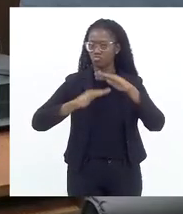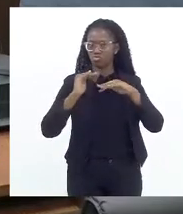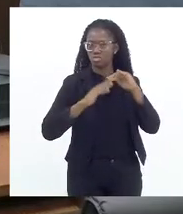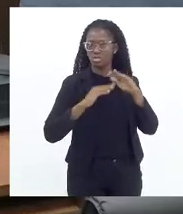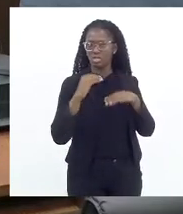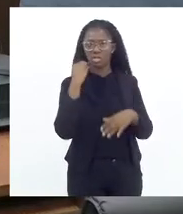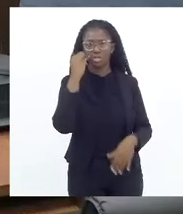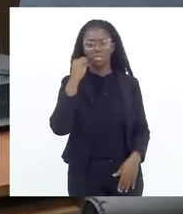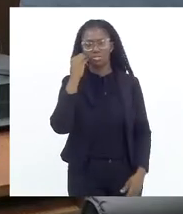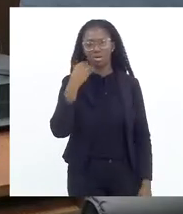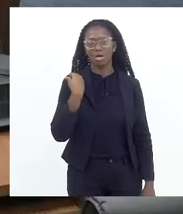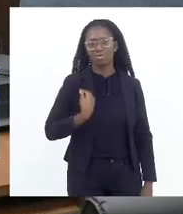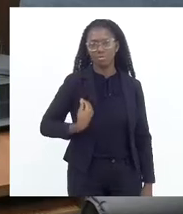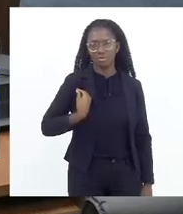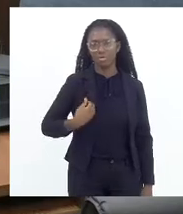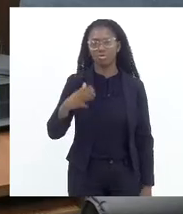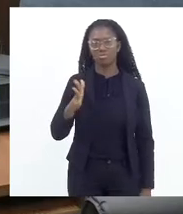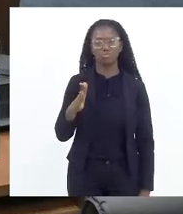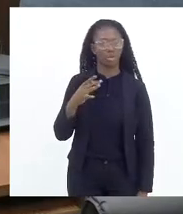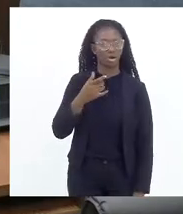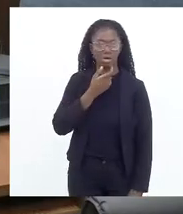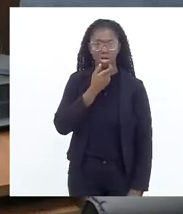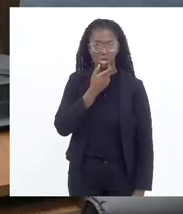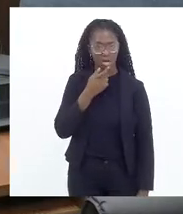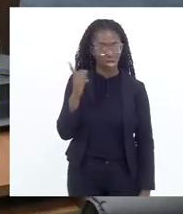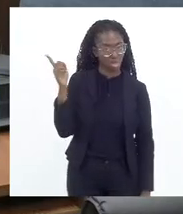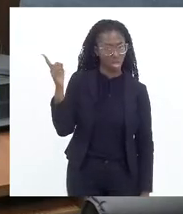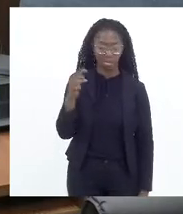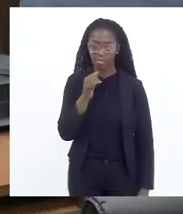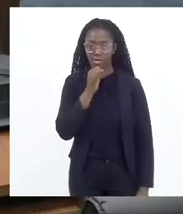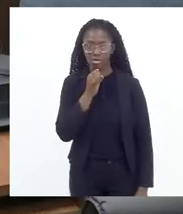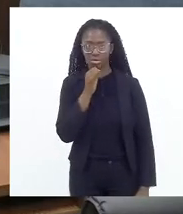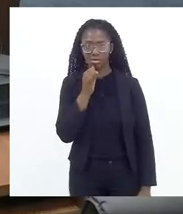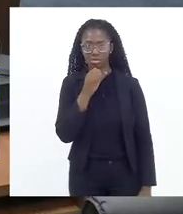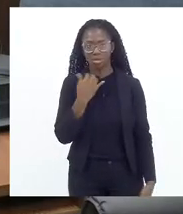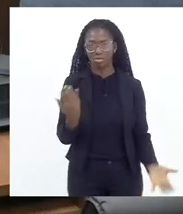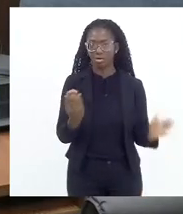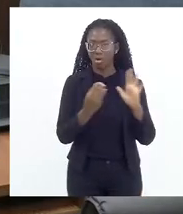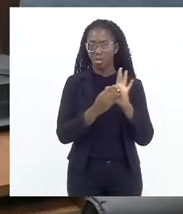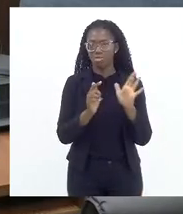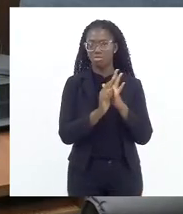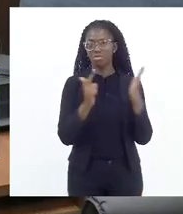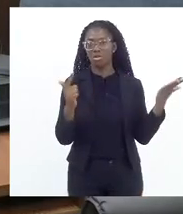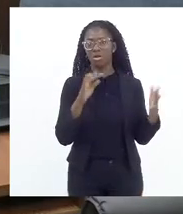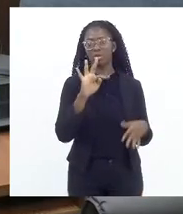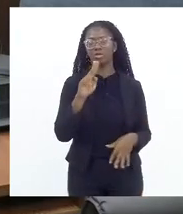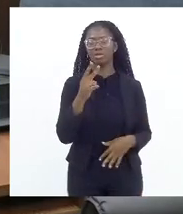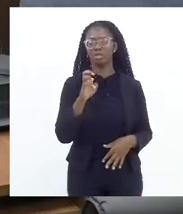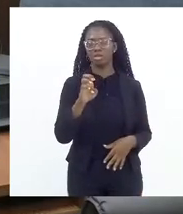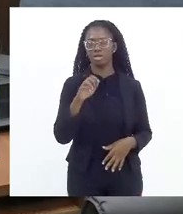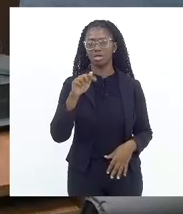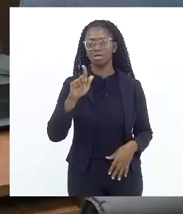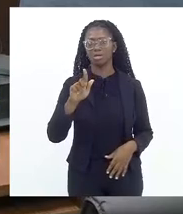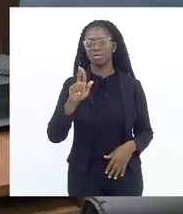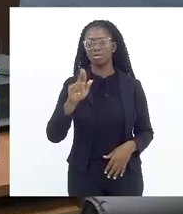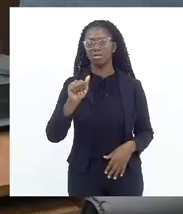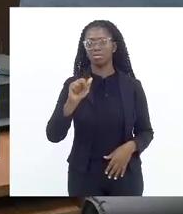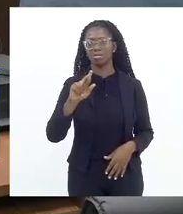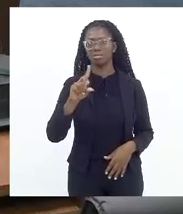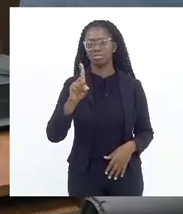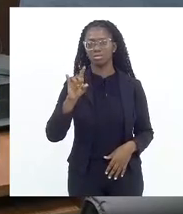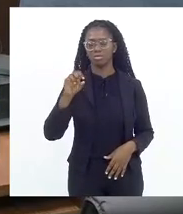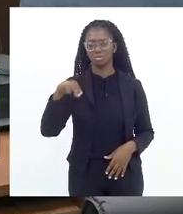experiências vividas no Reino Unido, por exemplo, publicadas no The Guardian. Então, assim, são experiências de